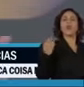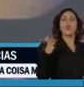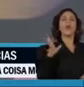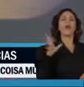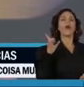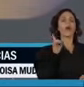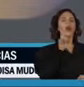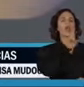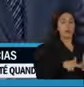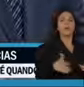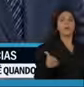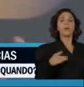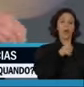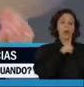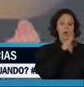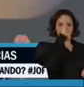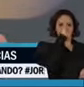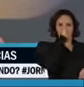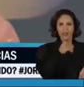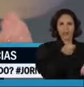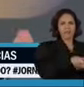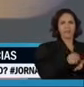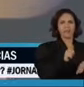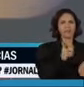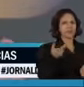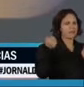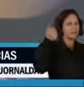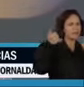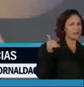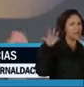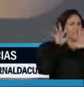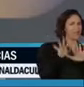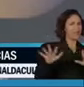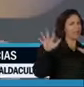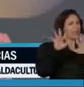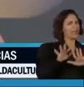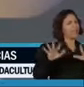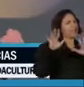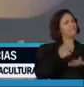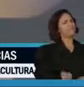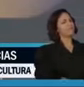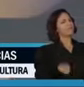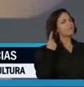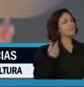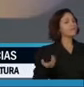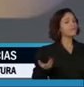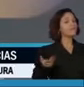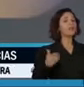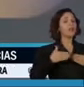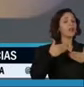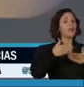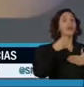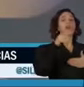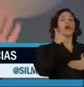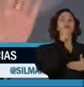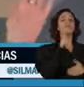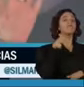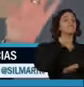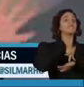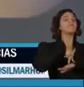pagar usando o nome deles, etc. Então, assim, todas as explicações estão meio furadas. Eu não sei por quanto tempo eles vão conseguir